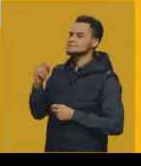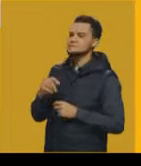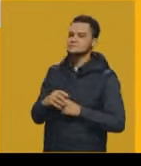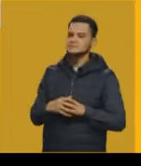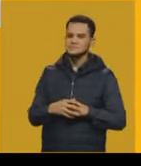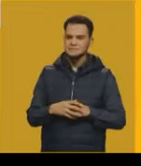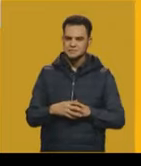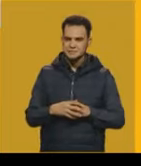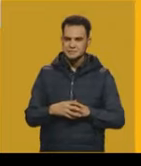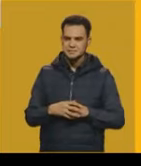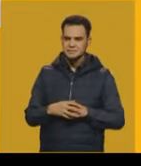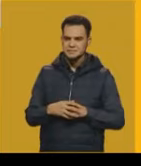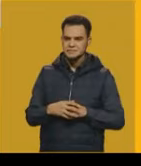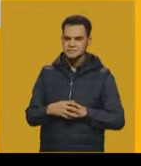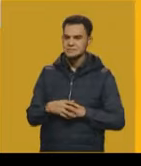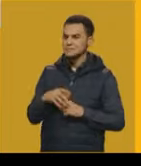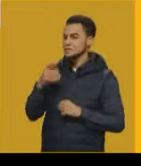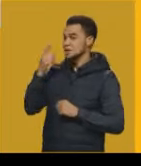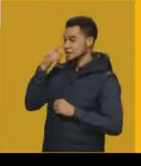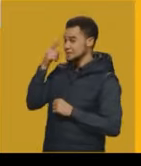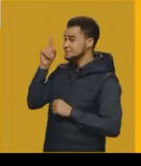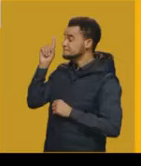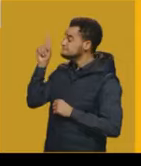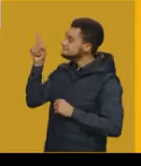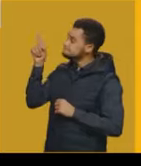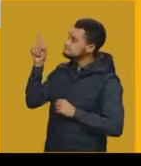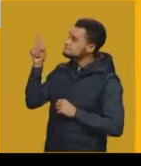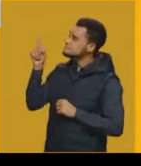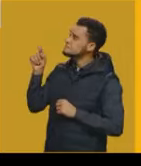e CH2CH3.